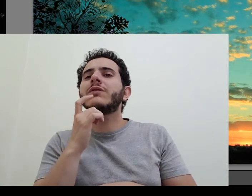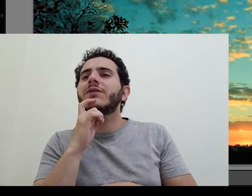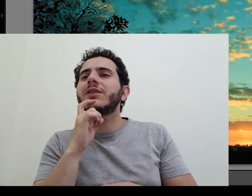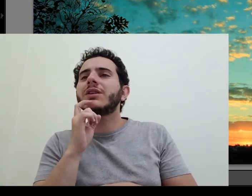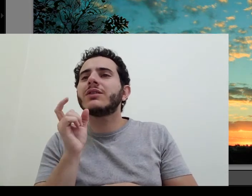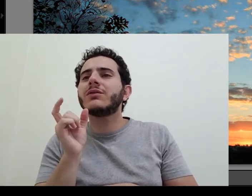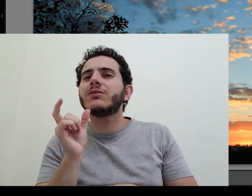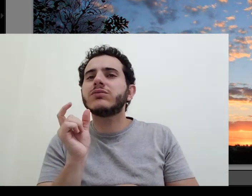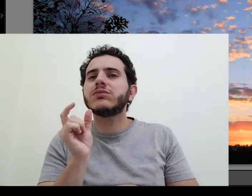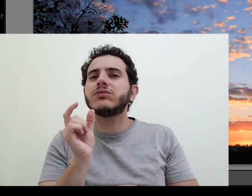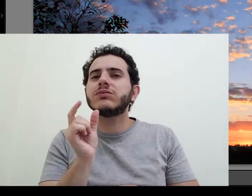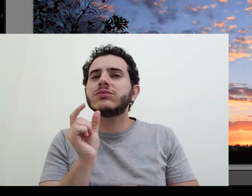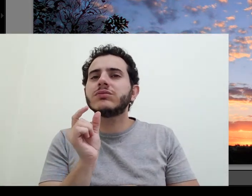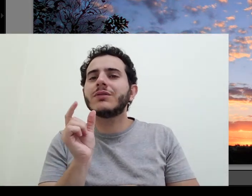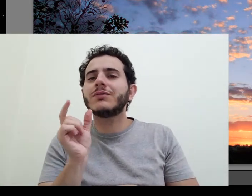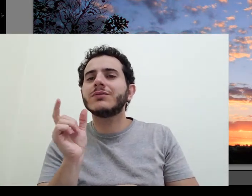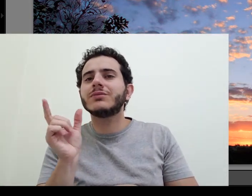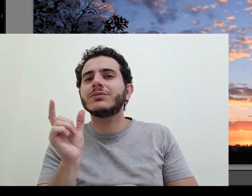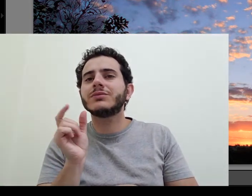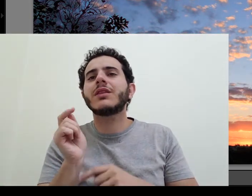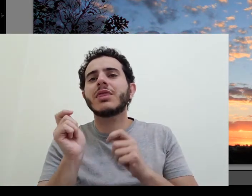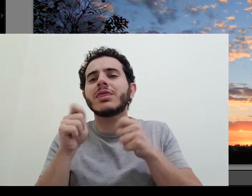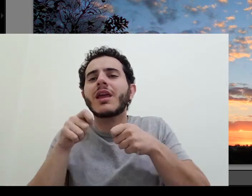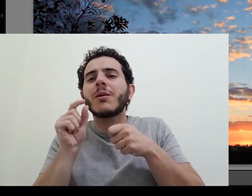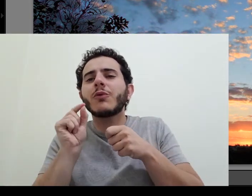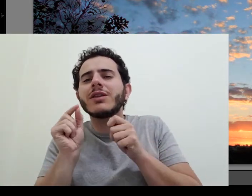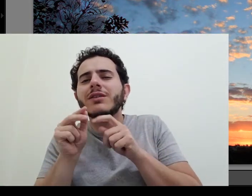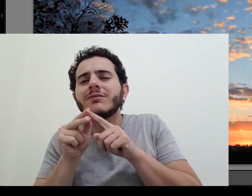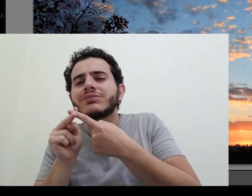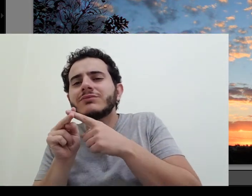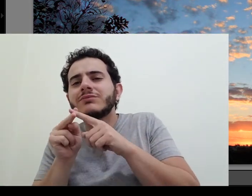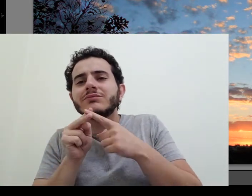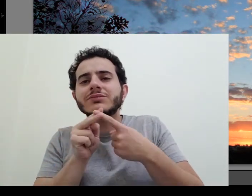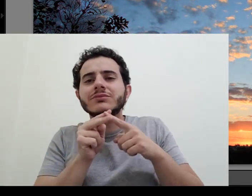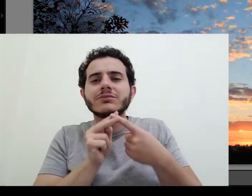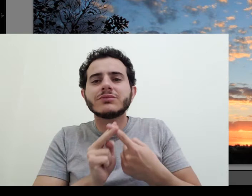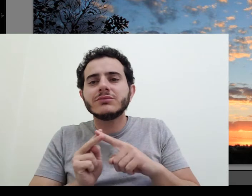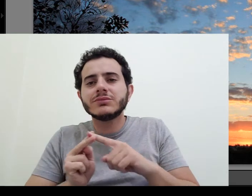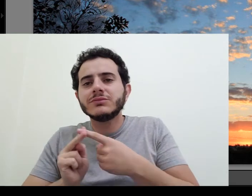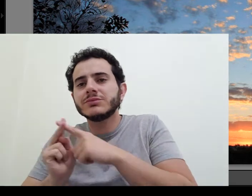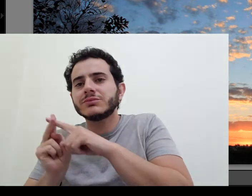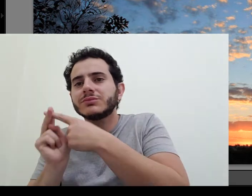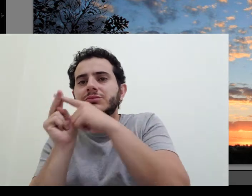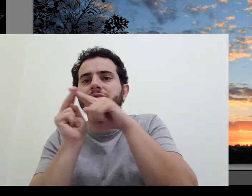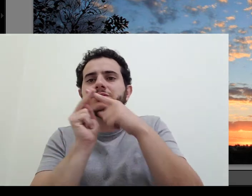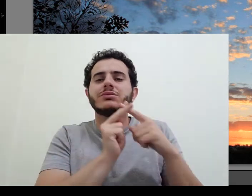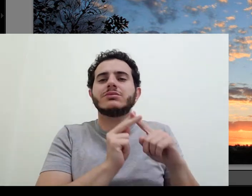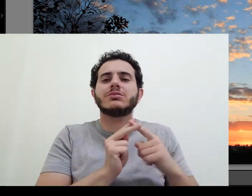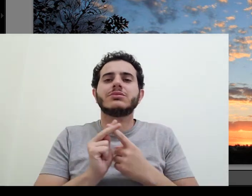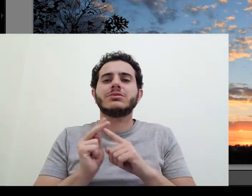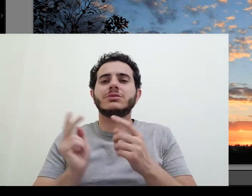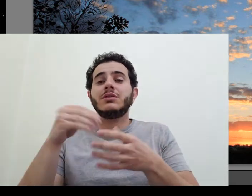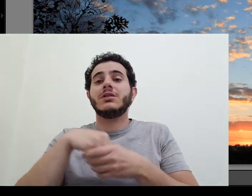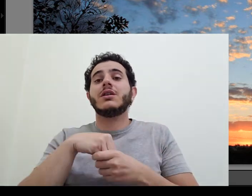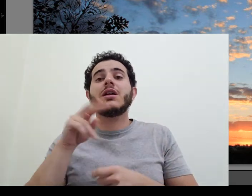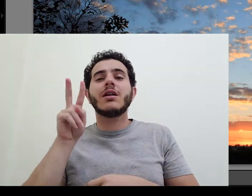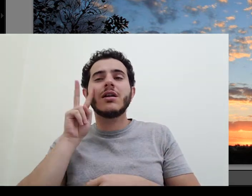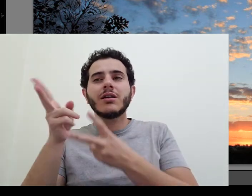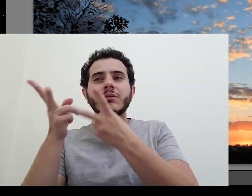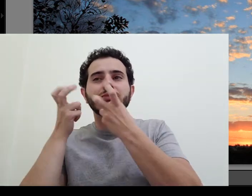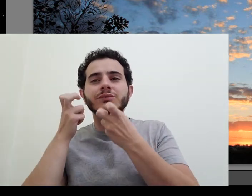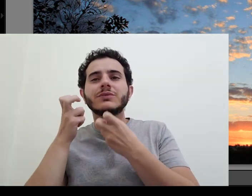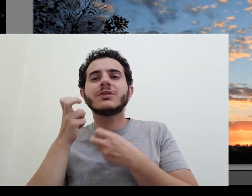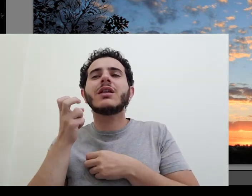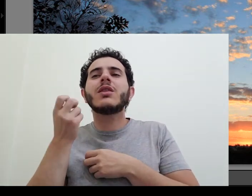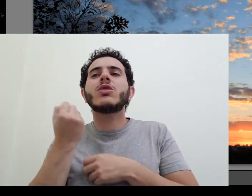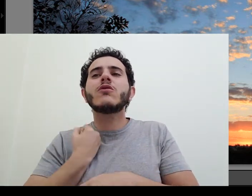verde, colorindo com magenta. Então você pode fazer pequenos ajustes. Reparem que quando eu escolho a luz do dia, ele me dá 5500 Kelvin com mais